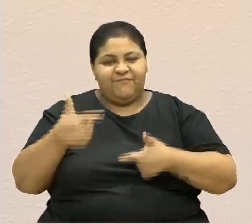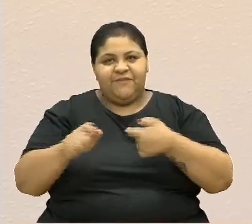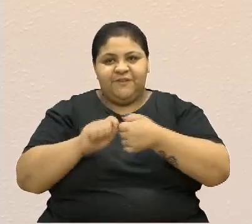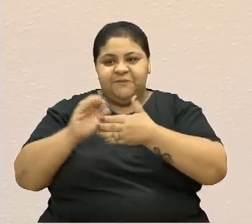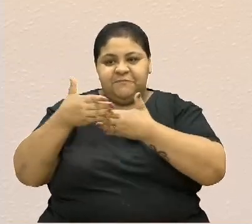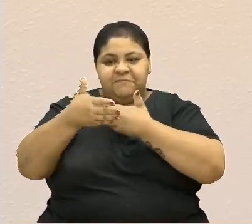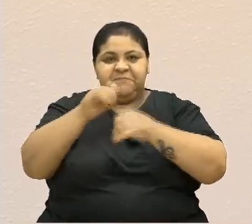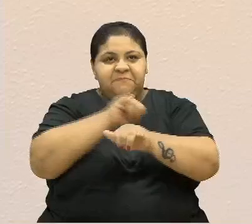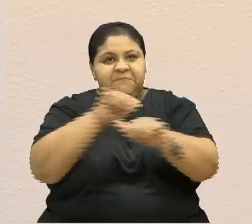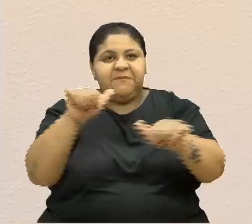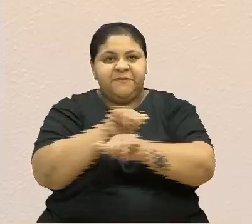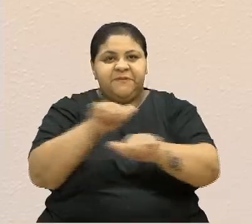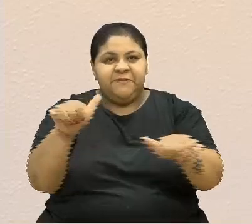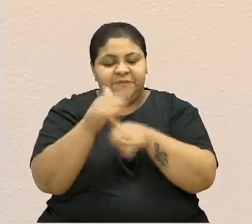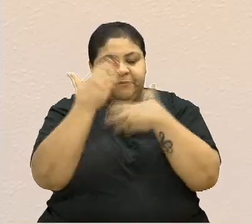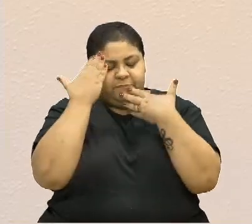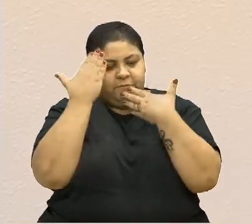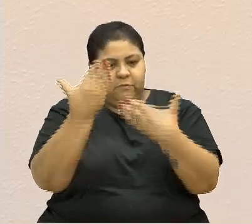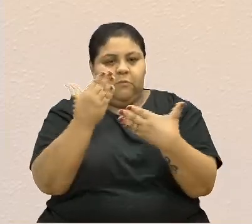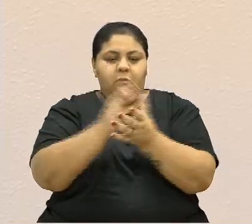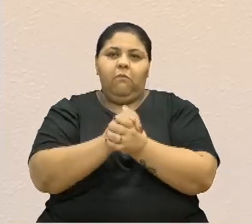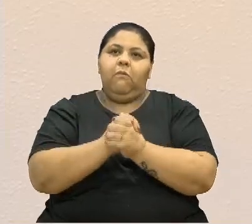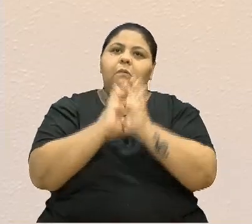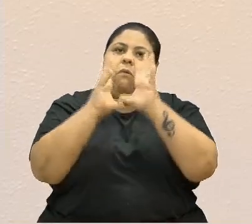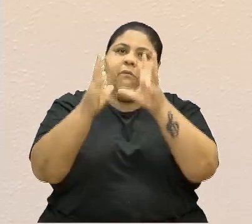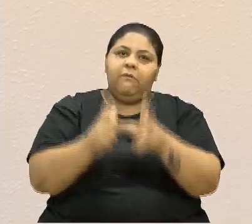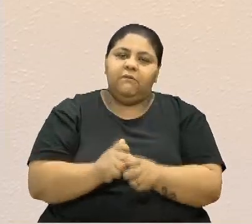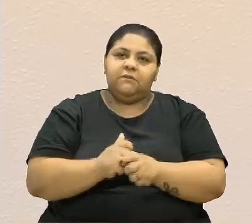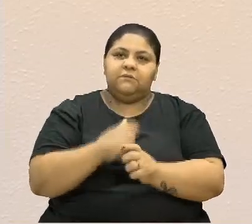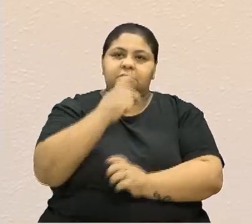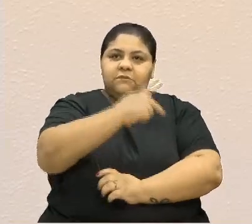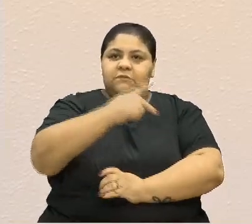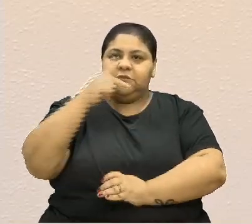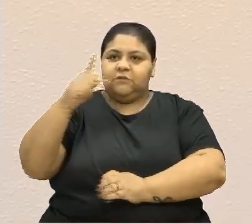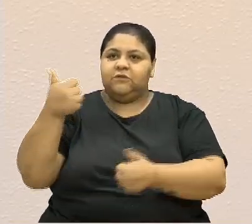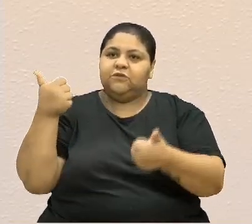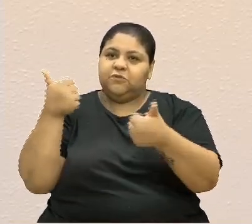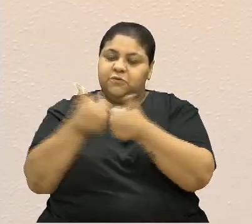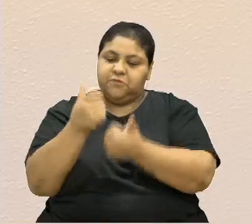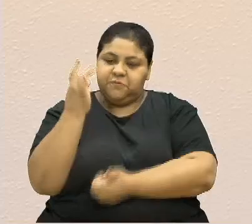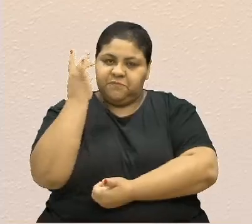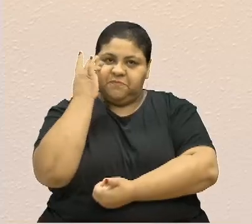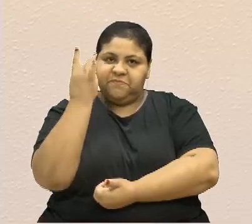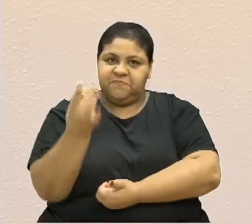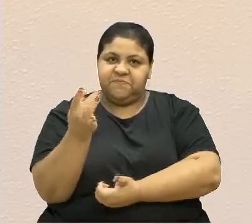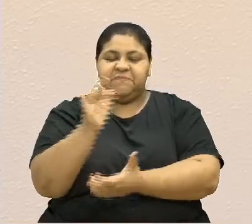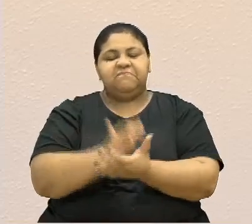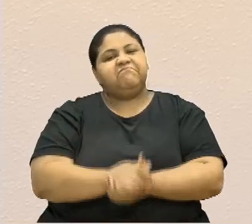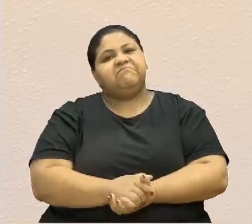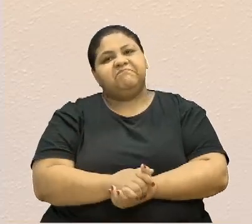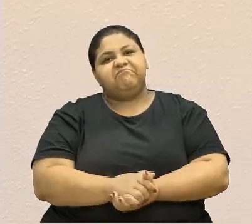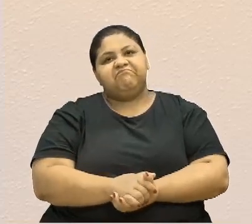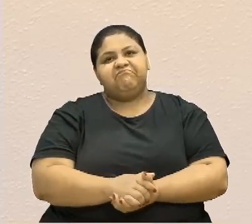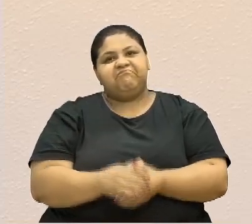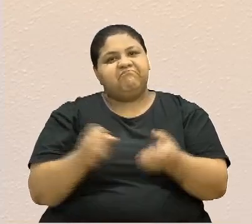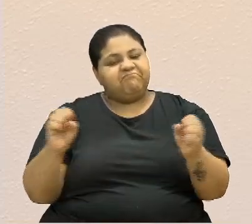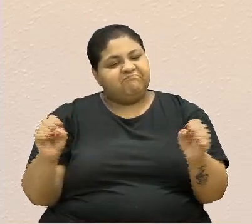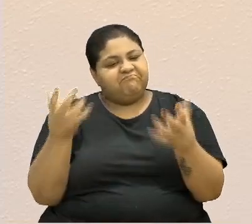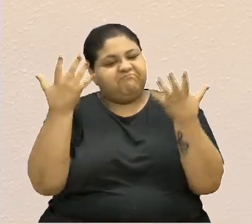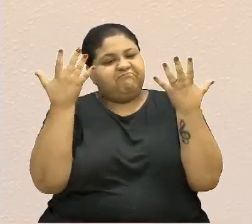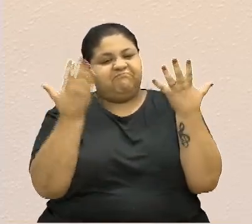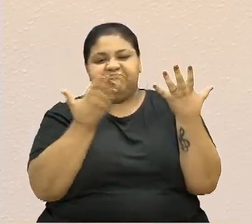a campanha. Então, muito obrigado a todos os progressistas que estavam ontem lá presentes, e foi um grande evento, um